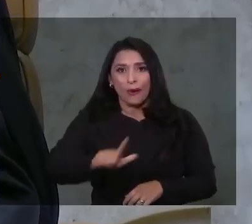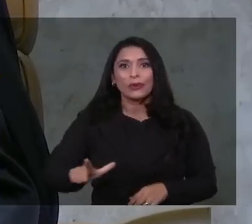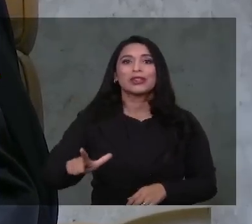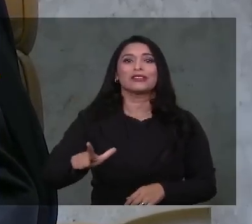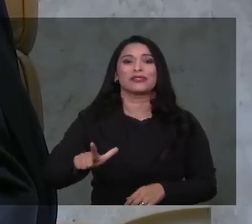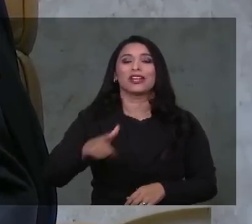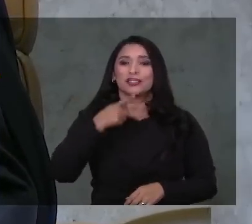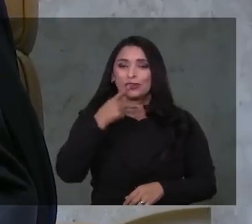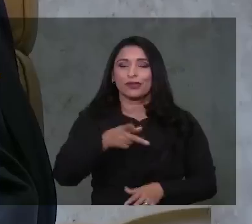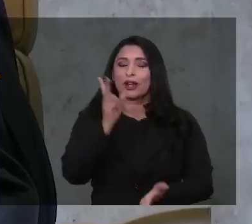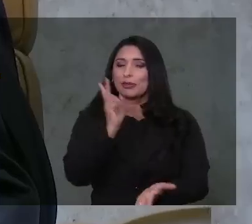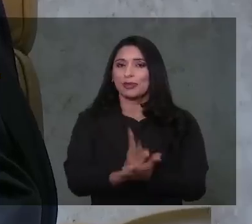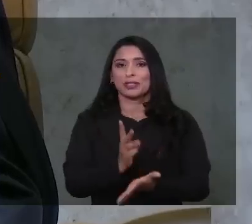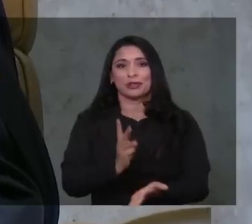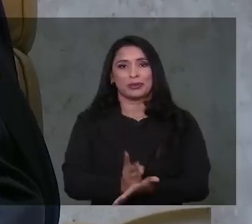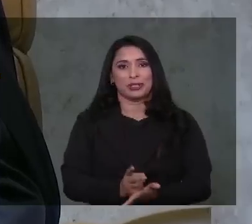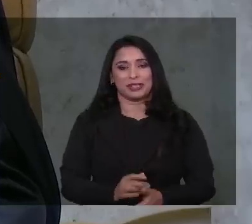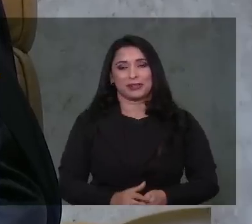votos,